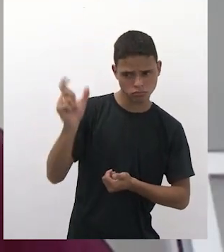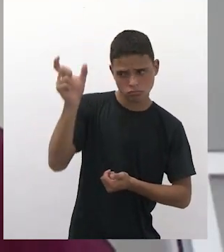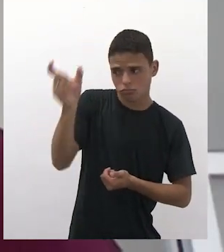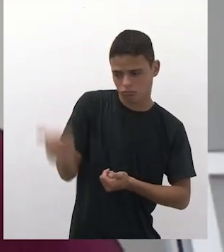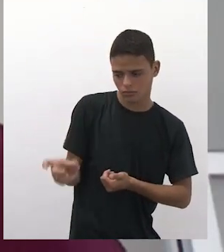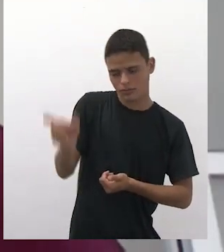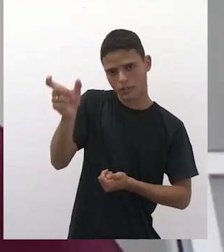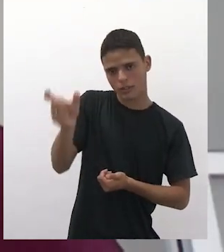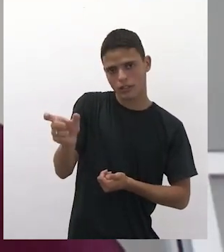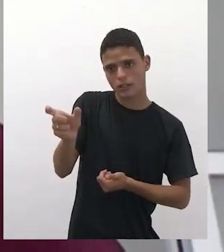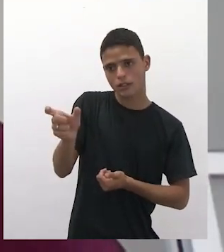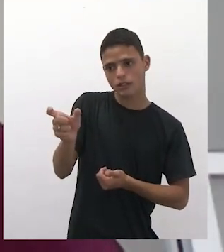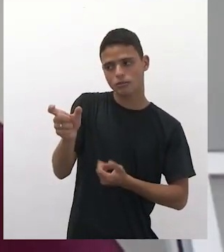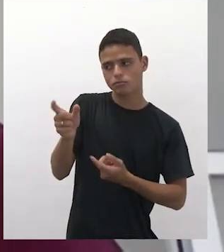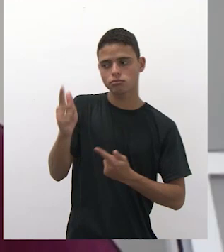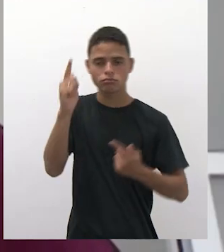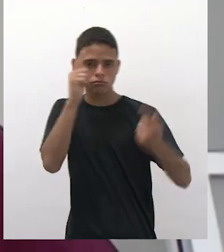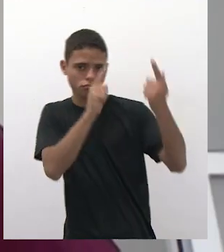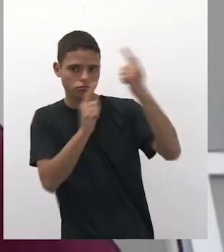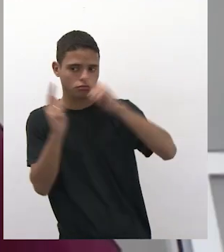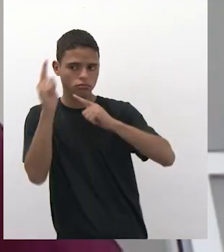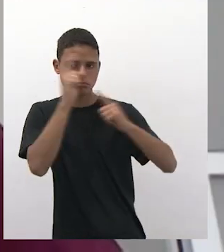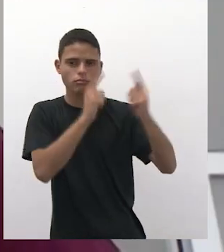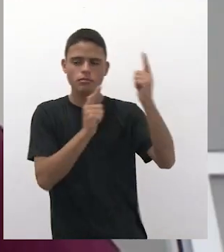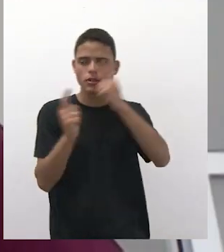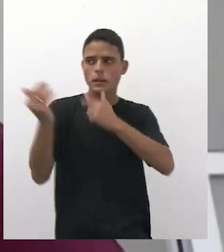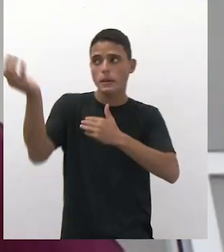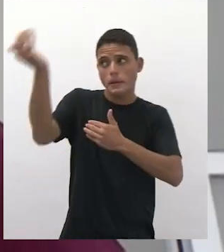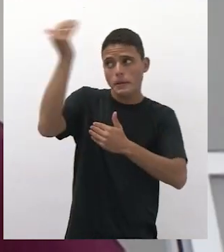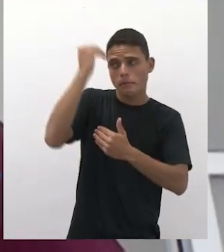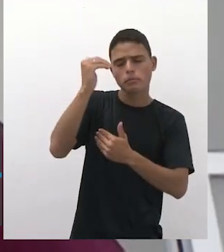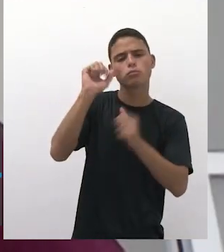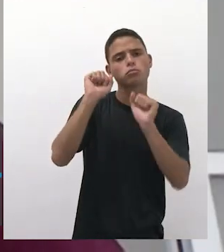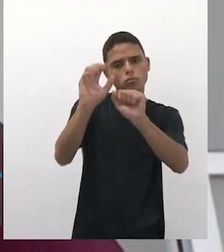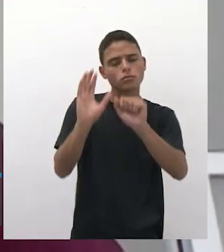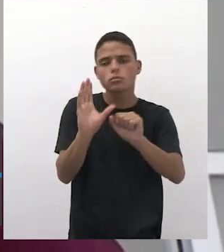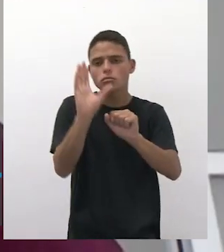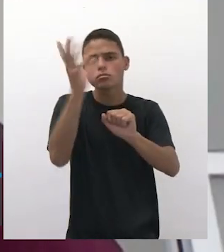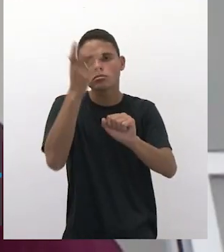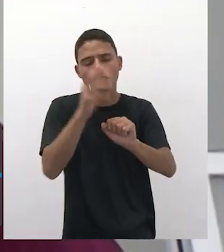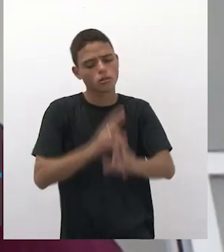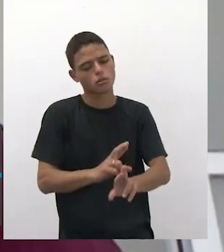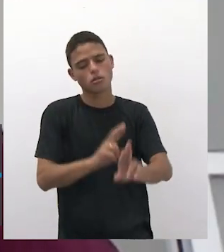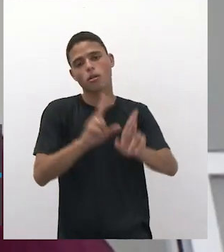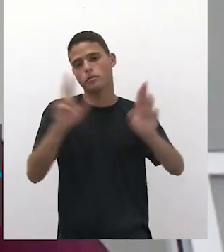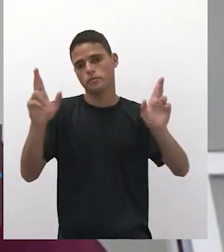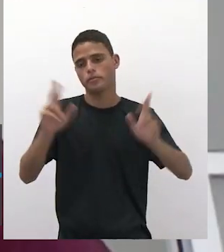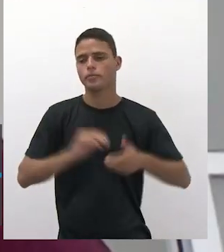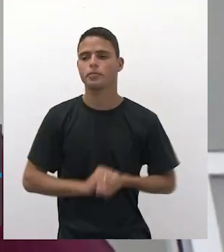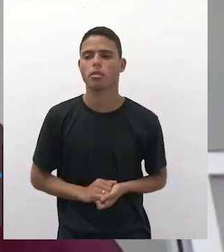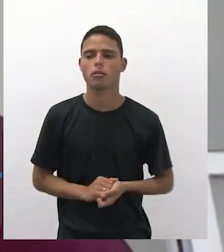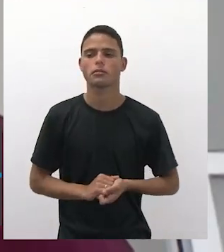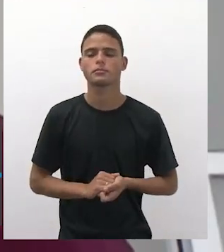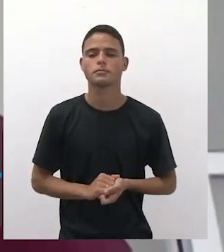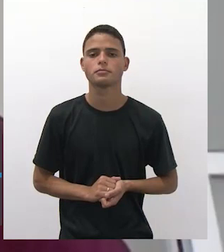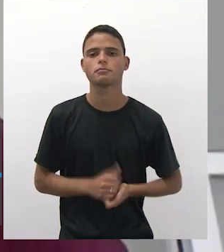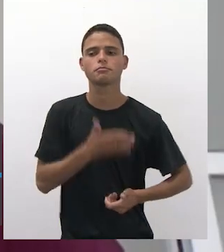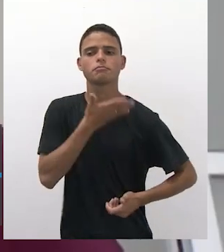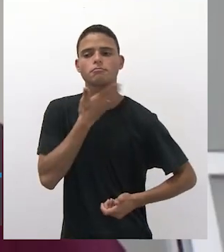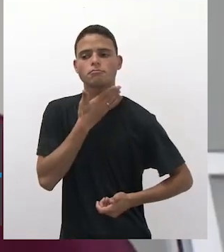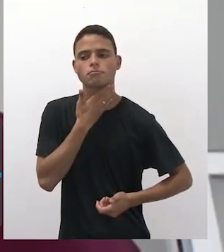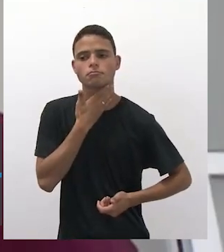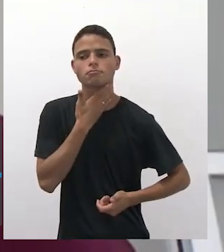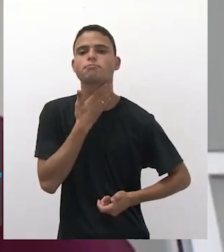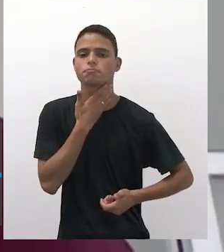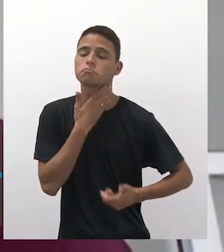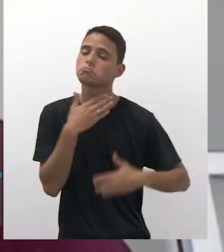As expressões de memória podem ocorrer de diferentes formas. E a oralidade